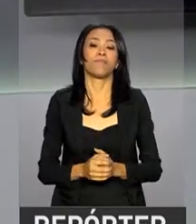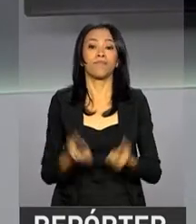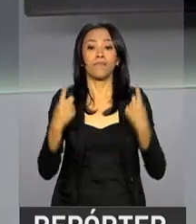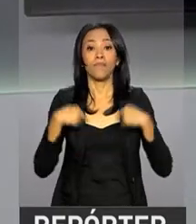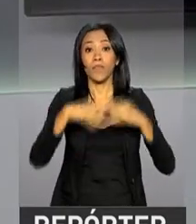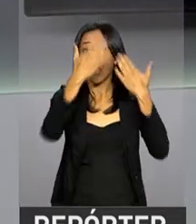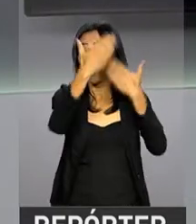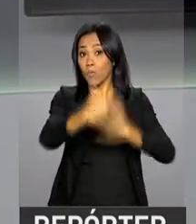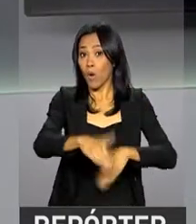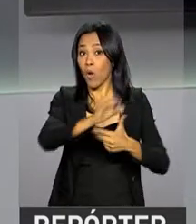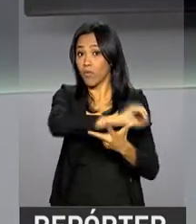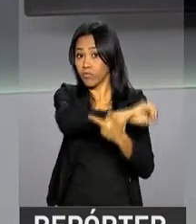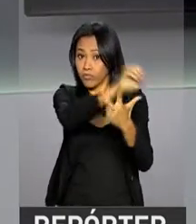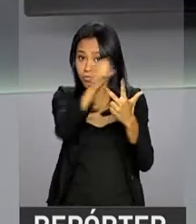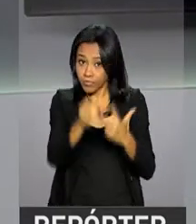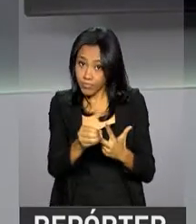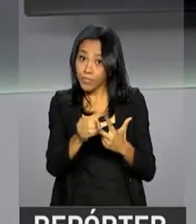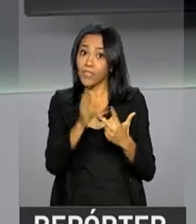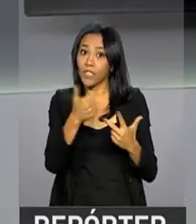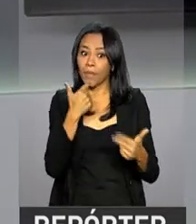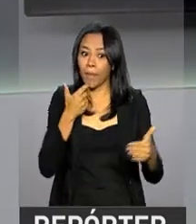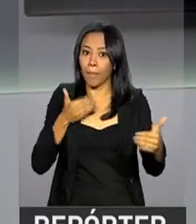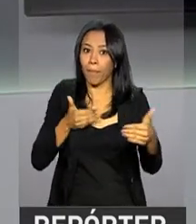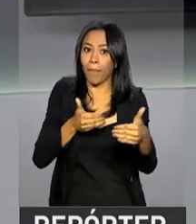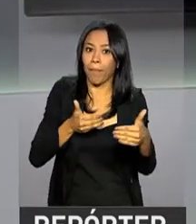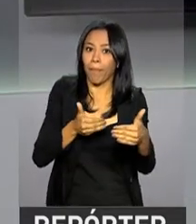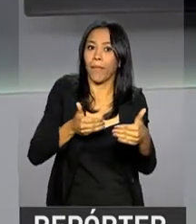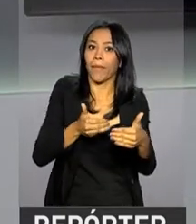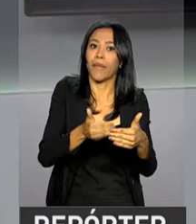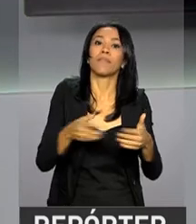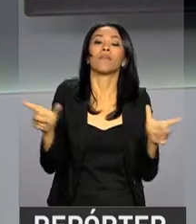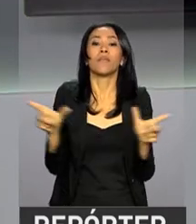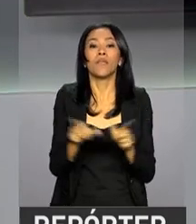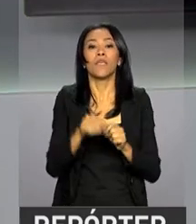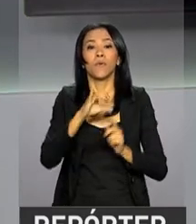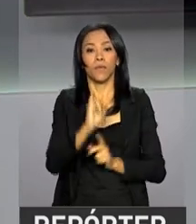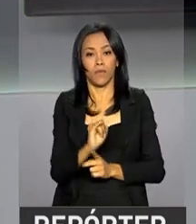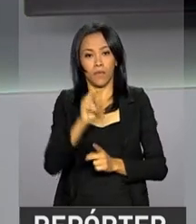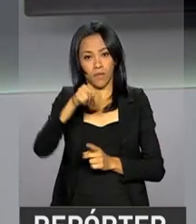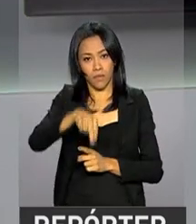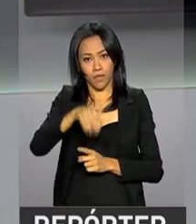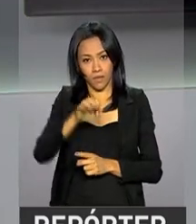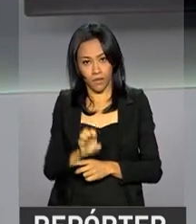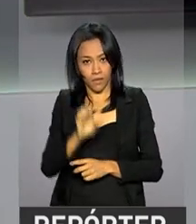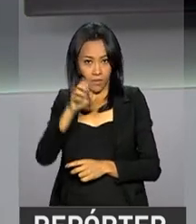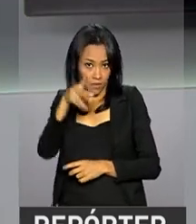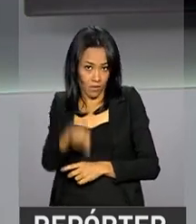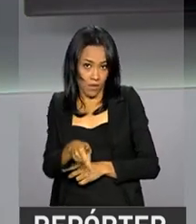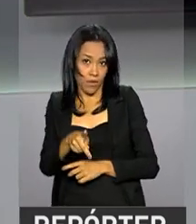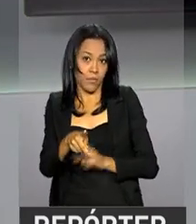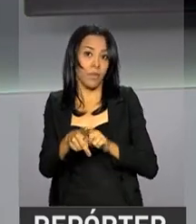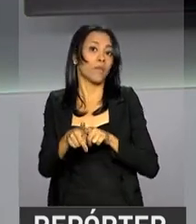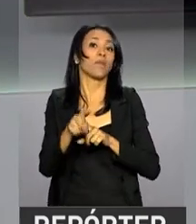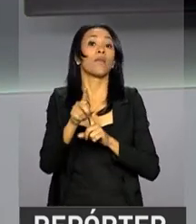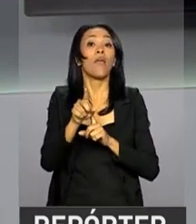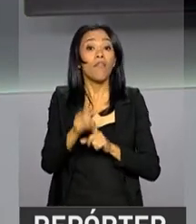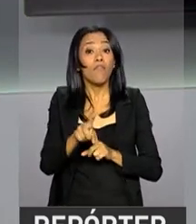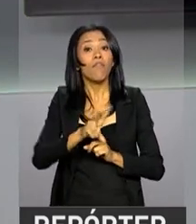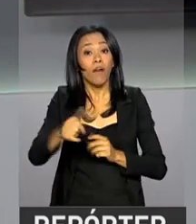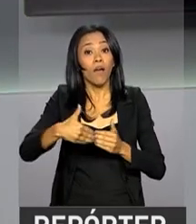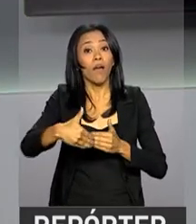as provas do exame nacional do ensino médio estão chegando eo instituto nacional de estudos e pesquisas educacionais anísio teixeira inep